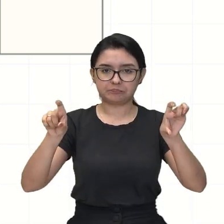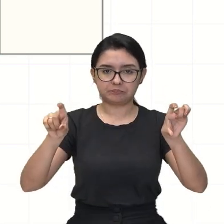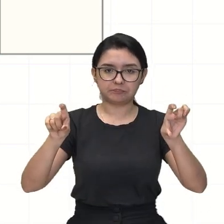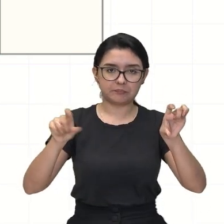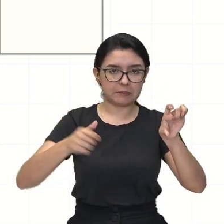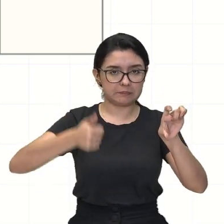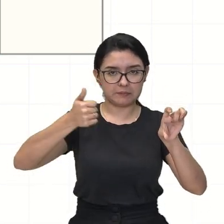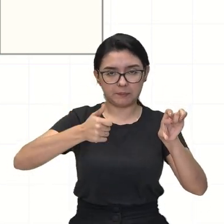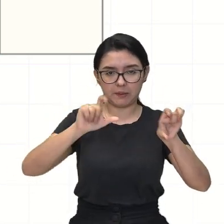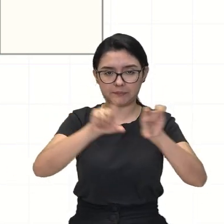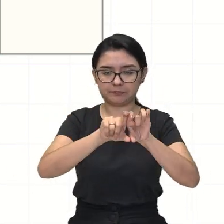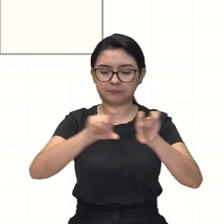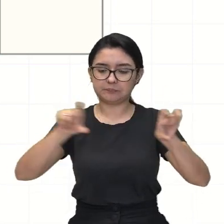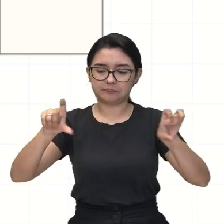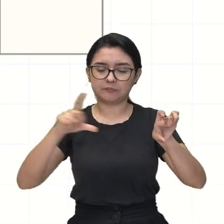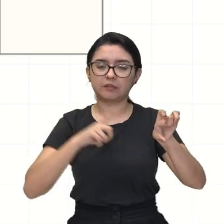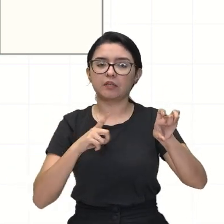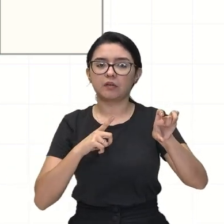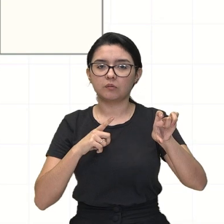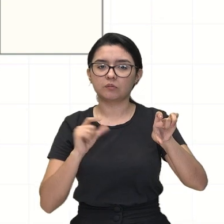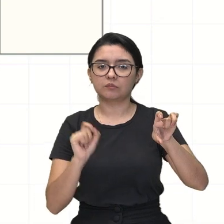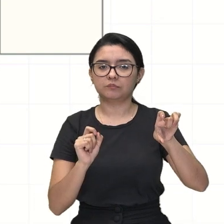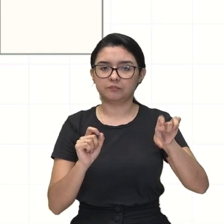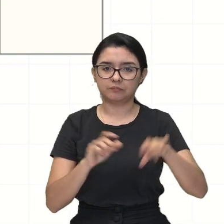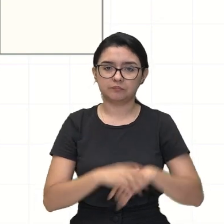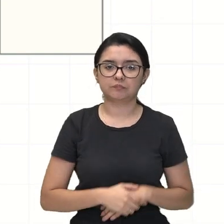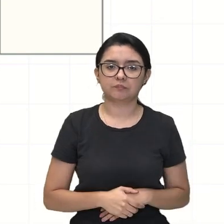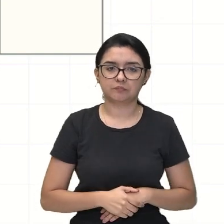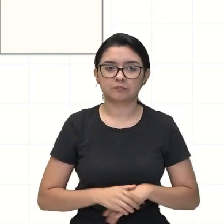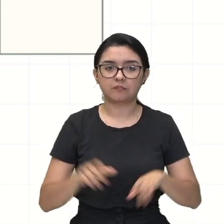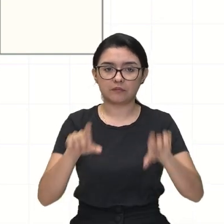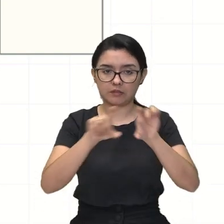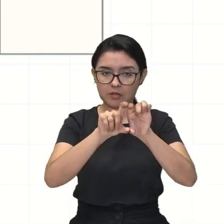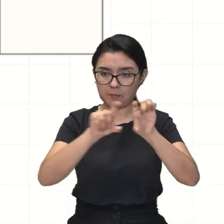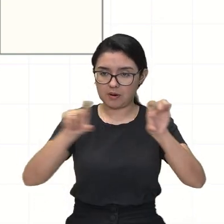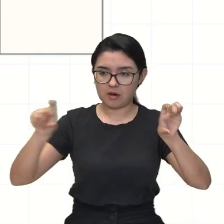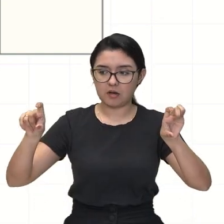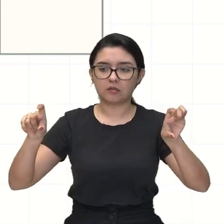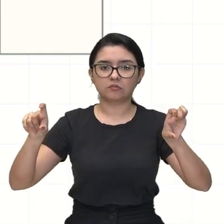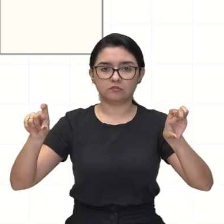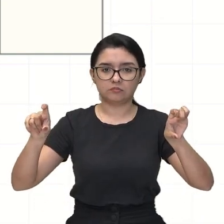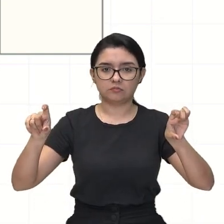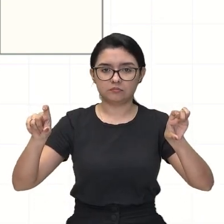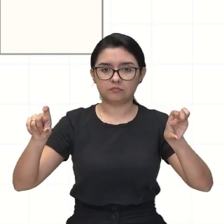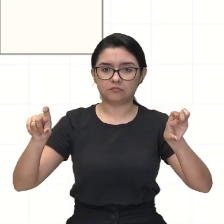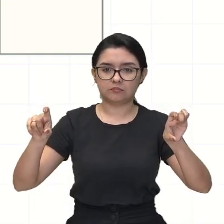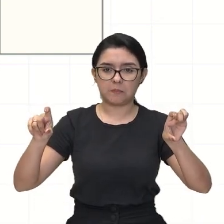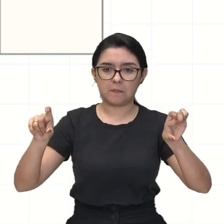cima, nós temos uma barra, uma área, certo?